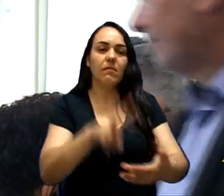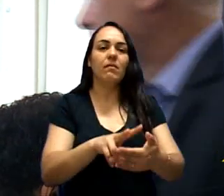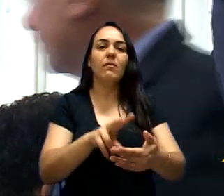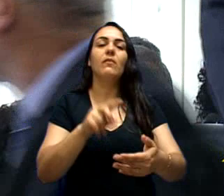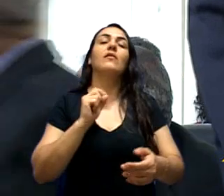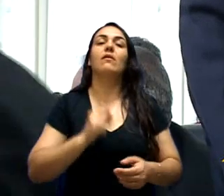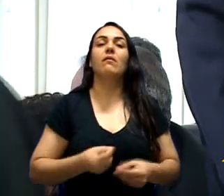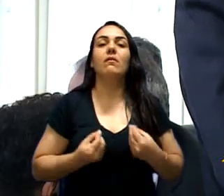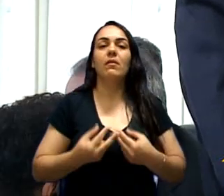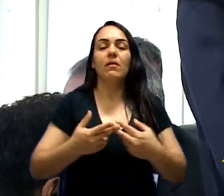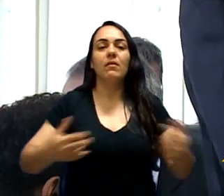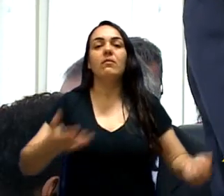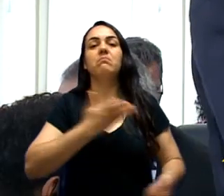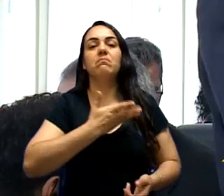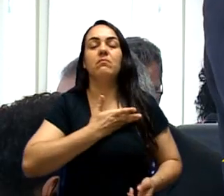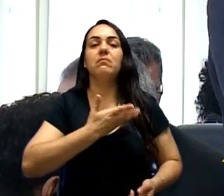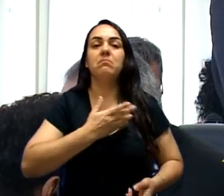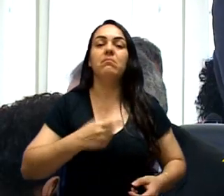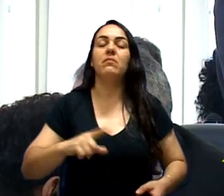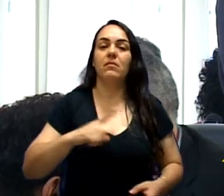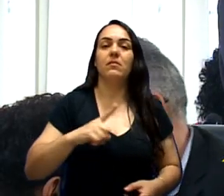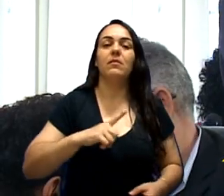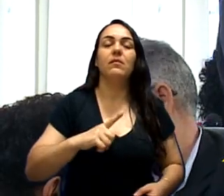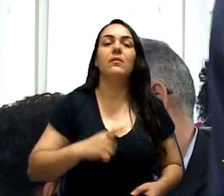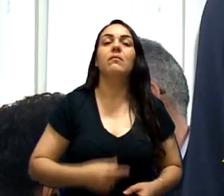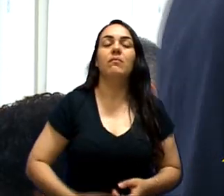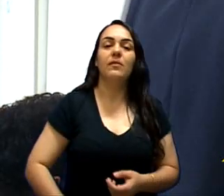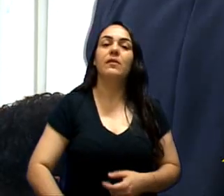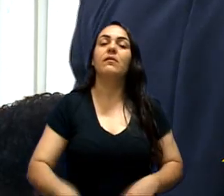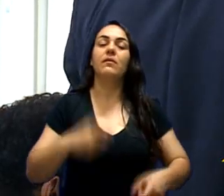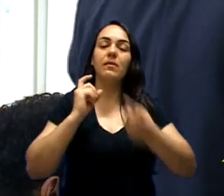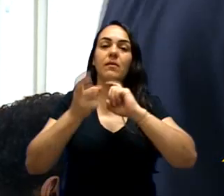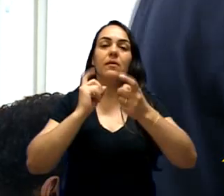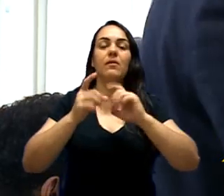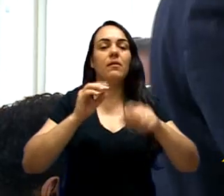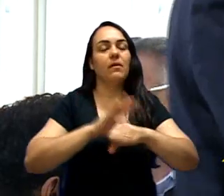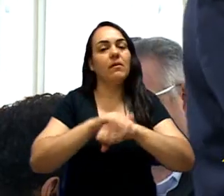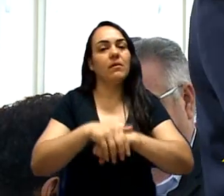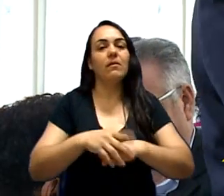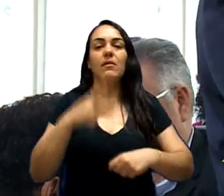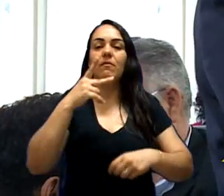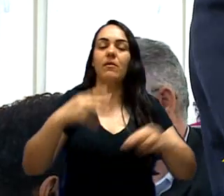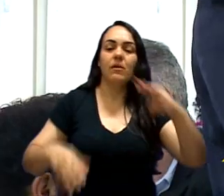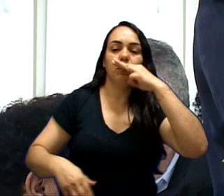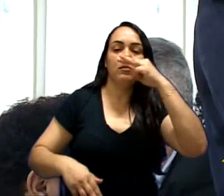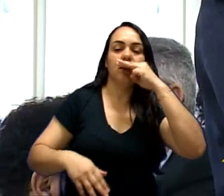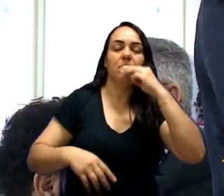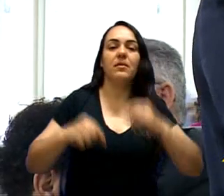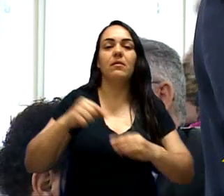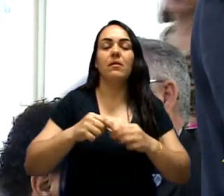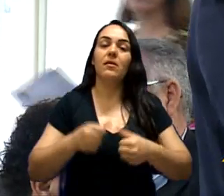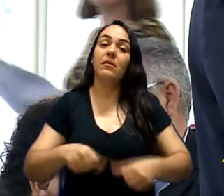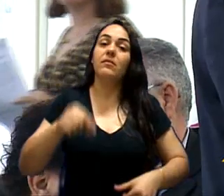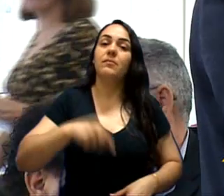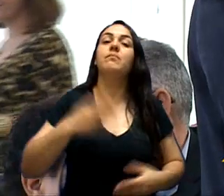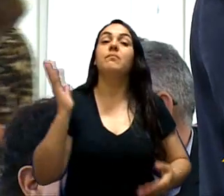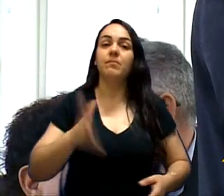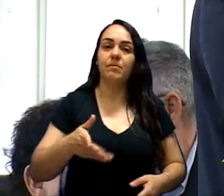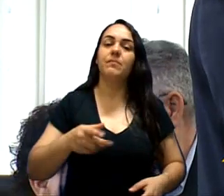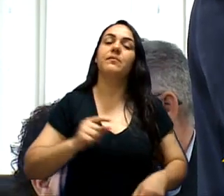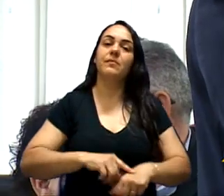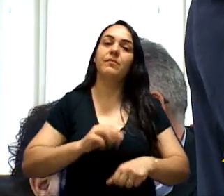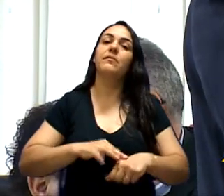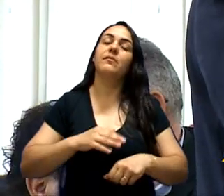Olhando para os meus amigos que têm sessão à noite e ouvindo o Martinez, que aqui na casa já teve à noite e